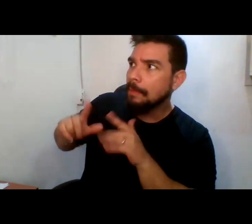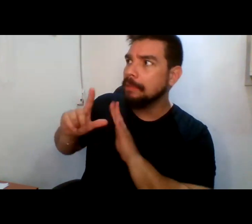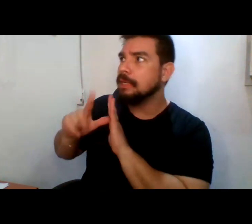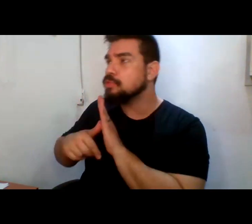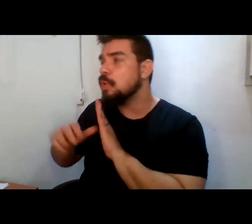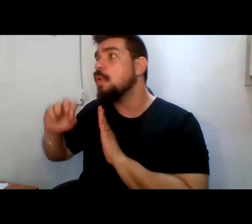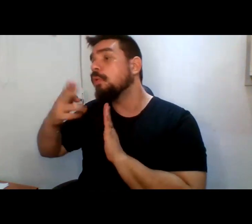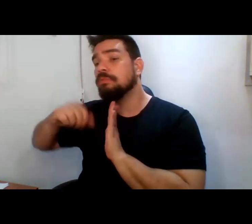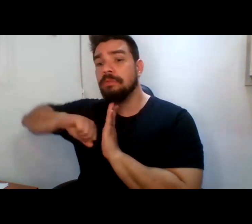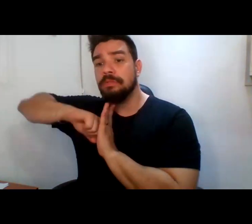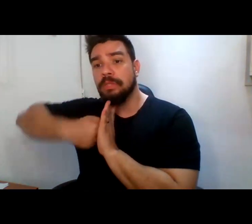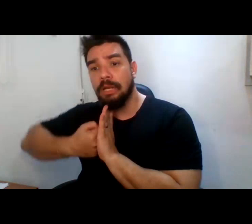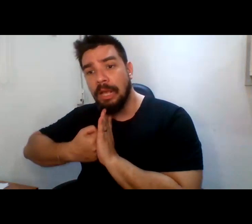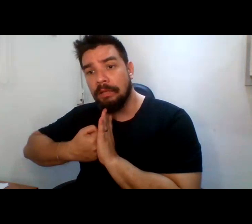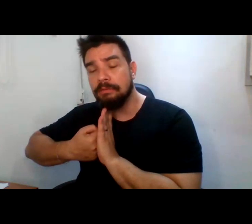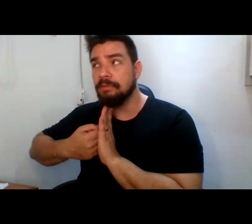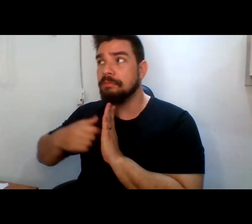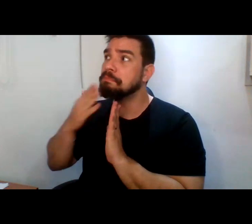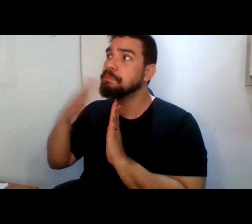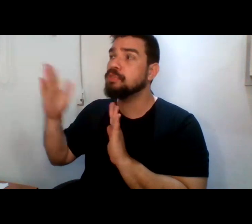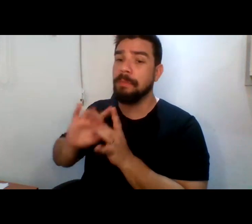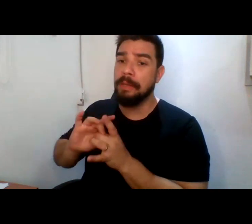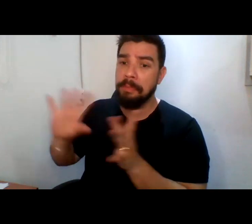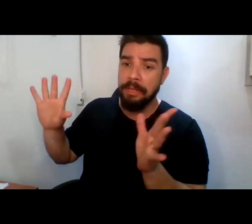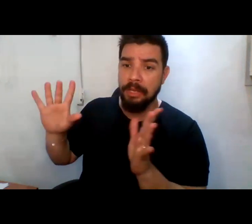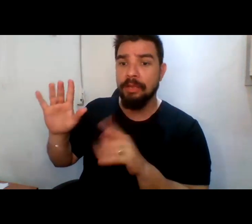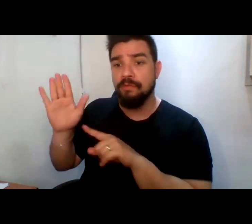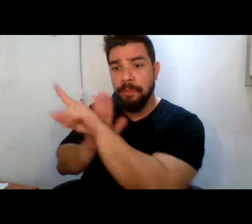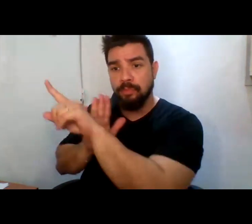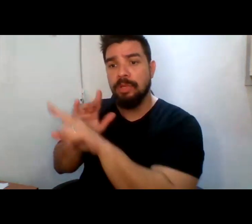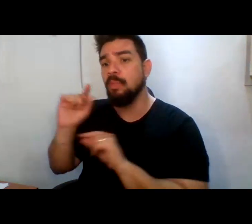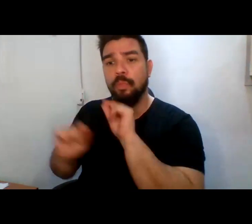gente precisa abrir, tá bom?